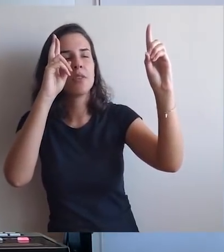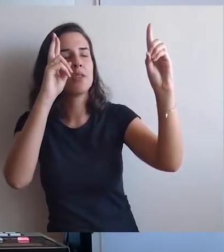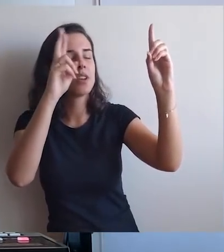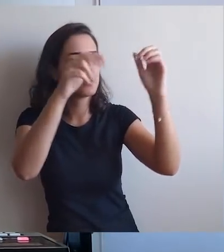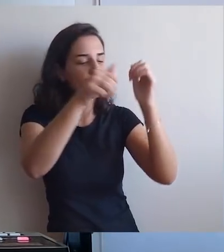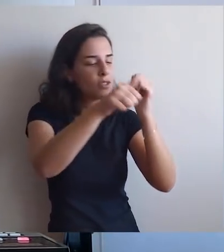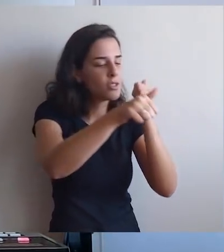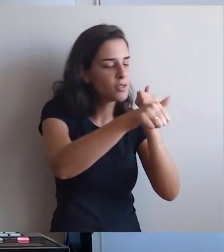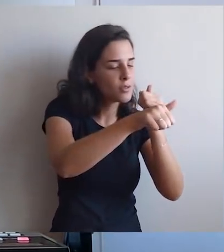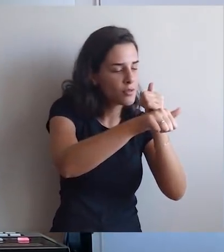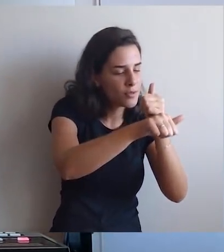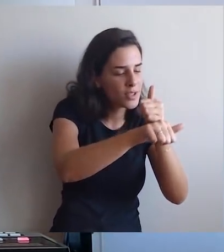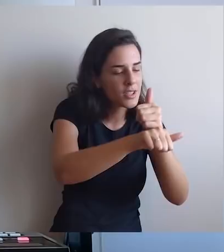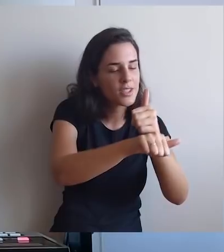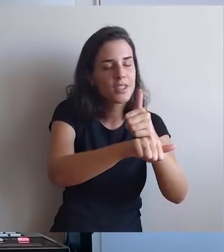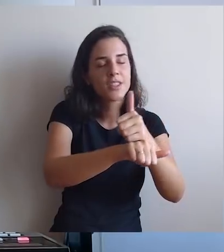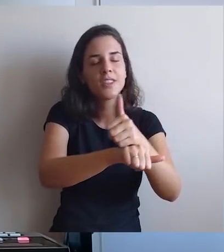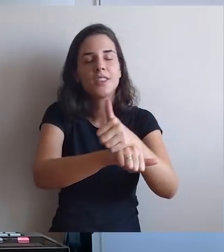meu Senhor,